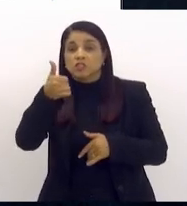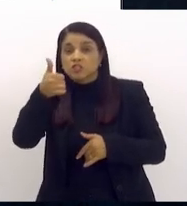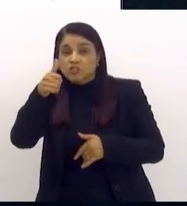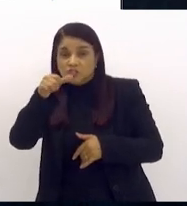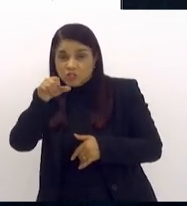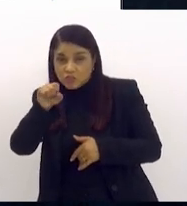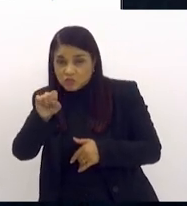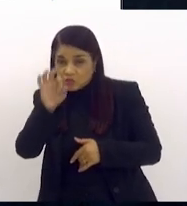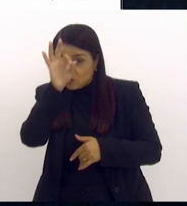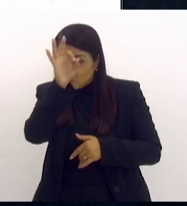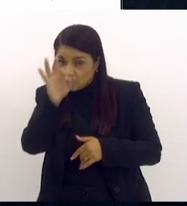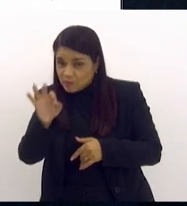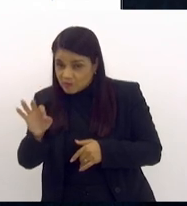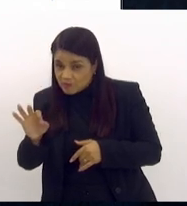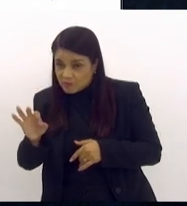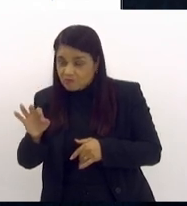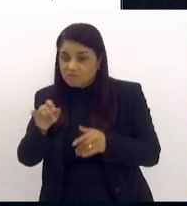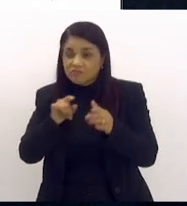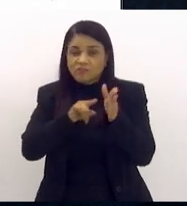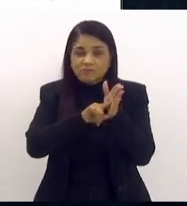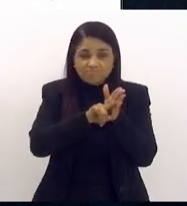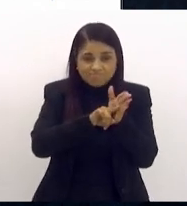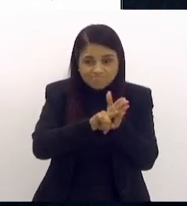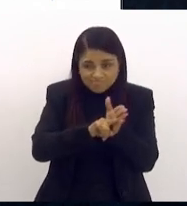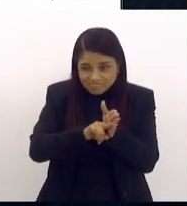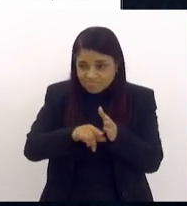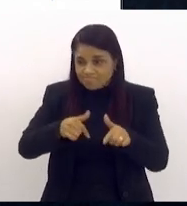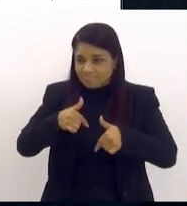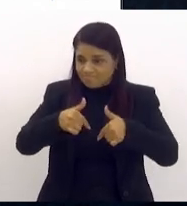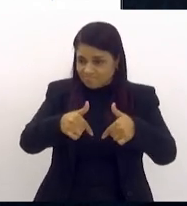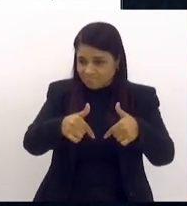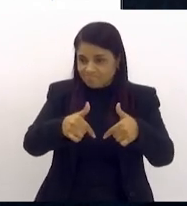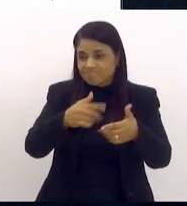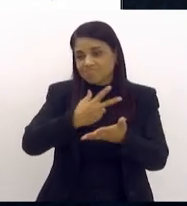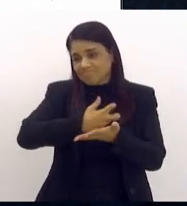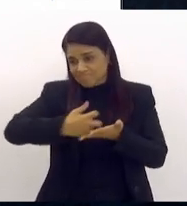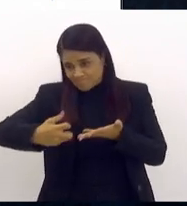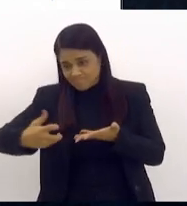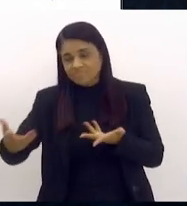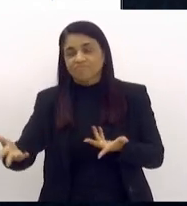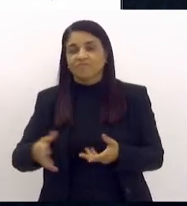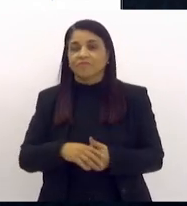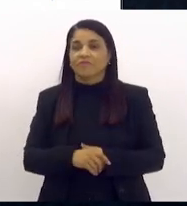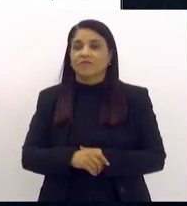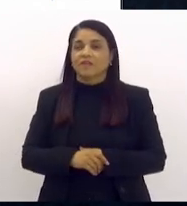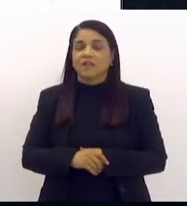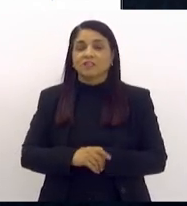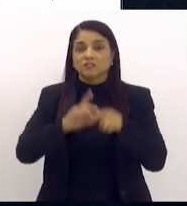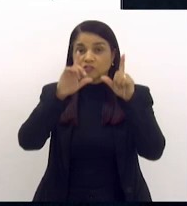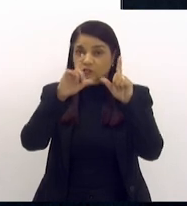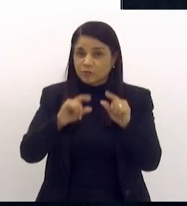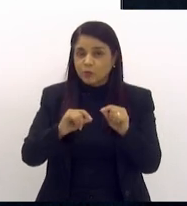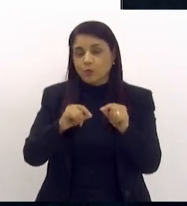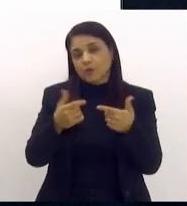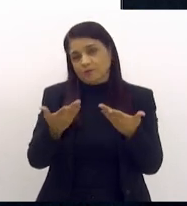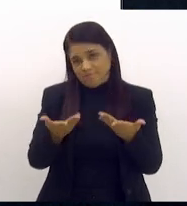Muito menos do que isso isso acaba reduzindo muito a demanda nos estaleiros né aí pode